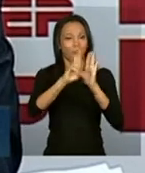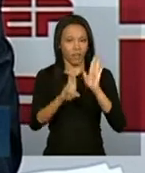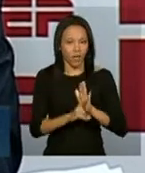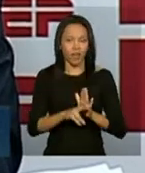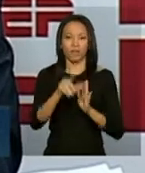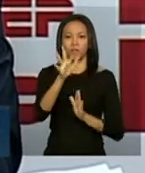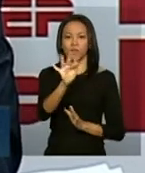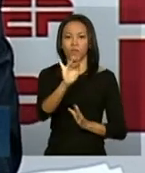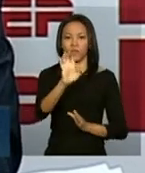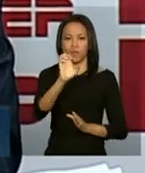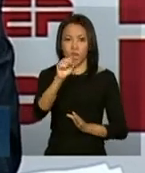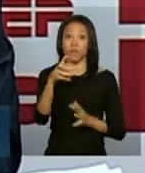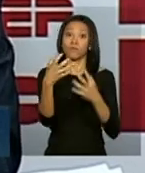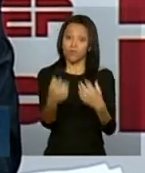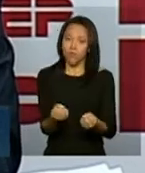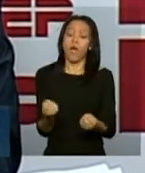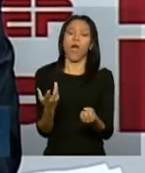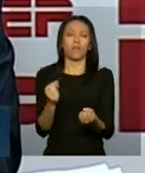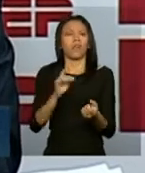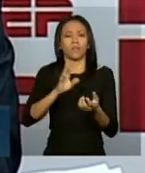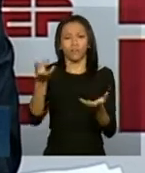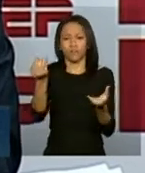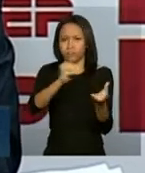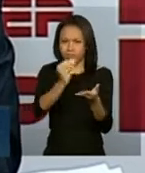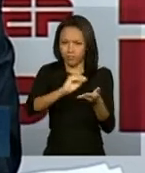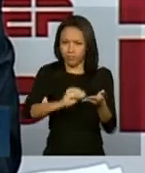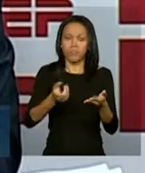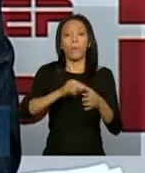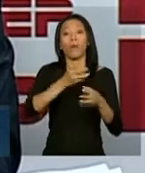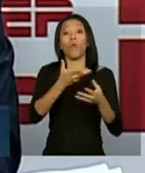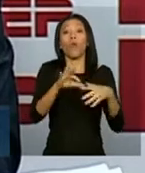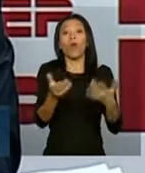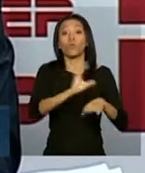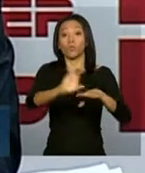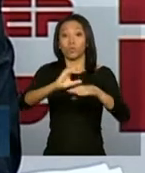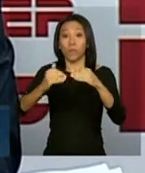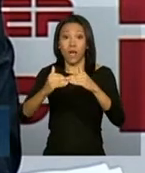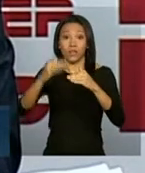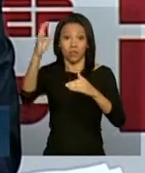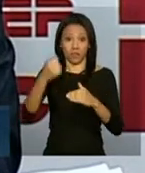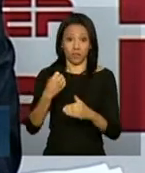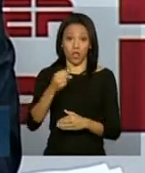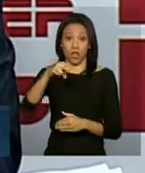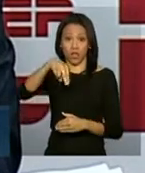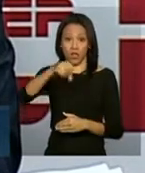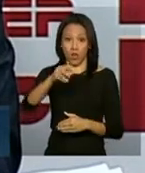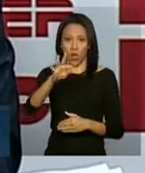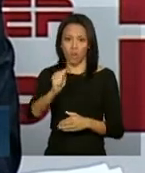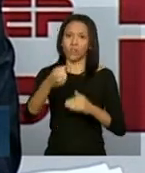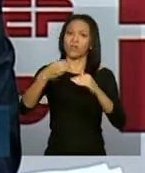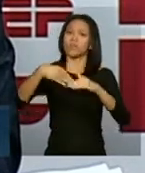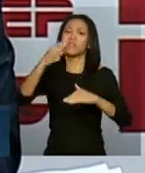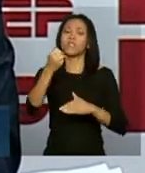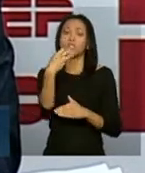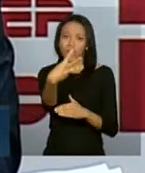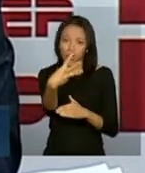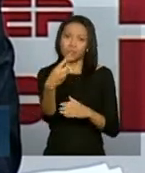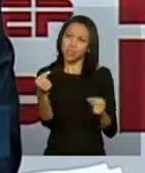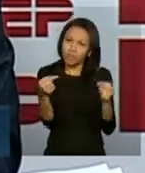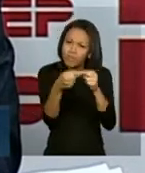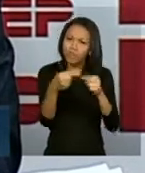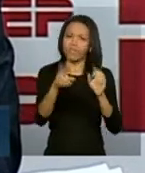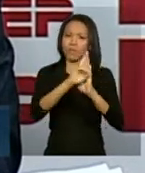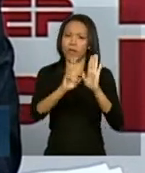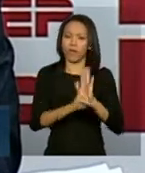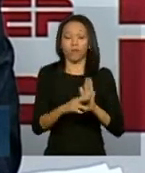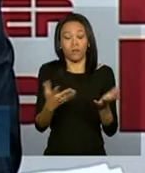sua demanda e vão sendo incorporados para todos os cursos que tiverem nota acima de 3 e que o candidato preencha as condições. Então,